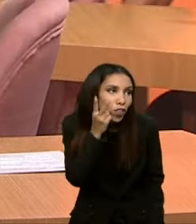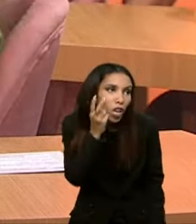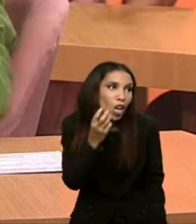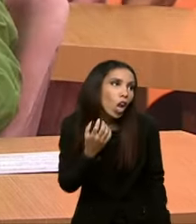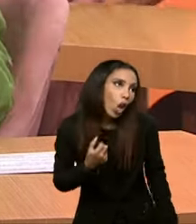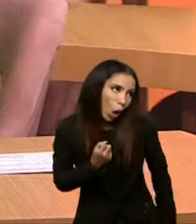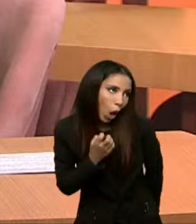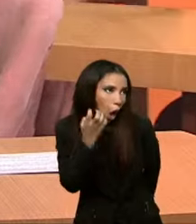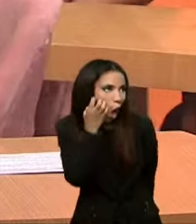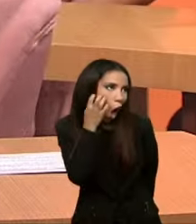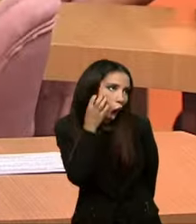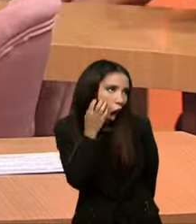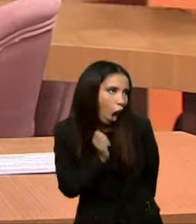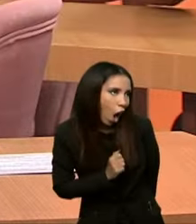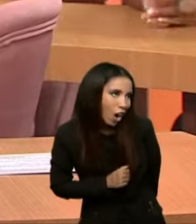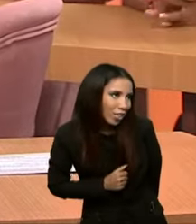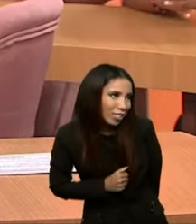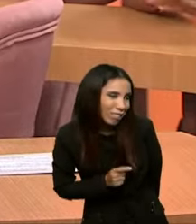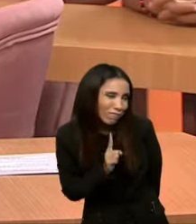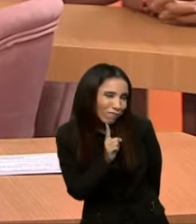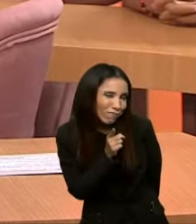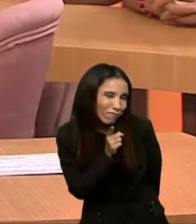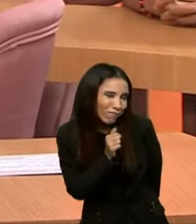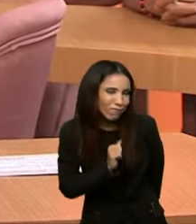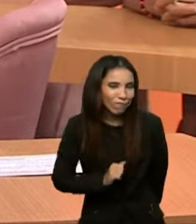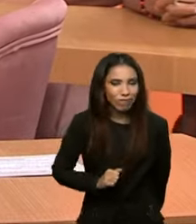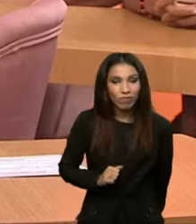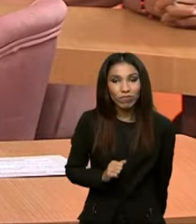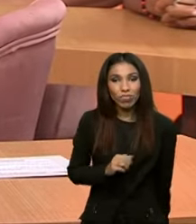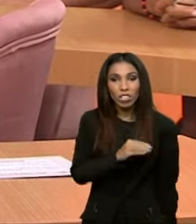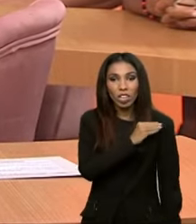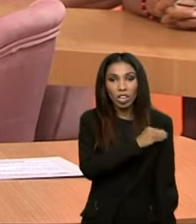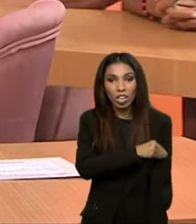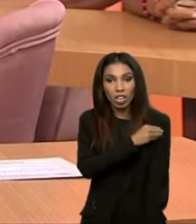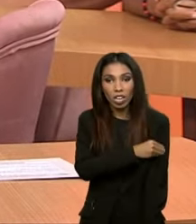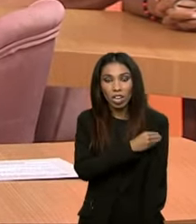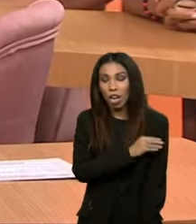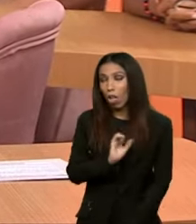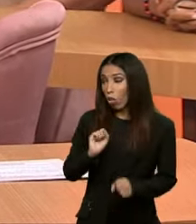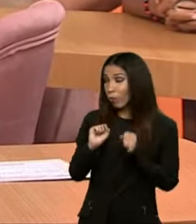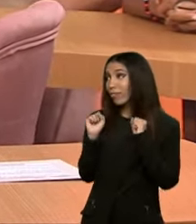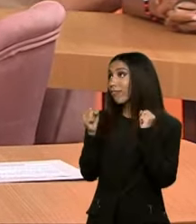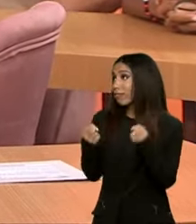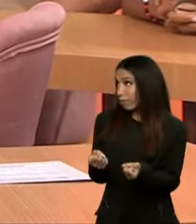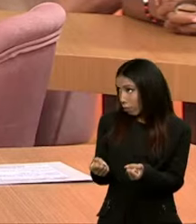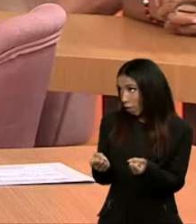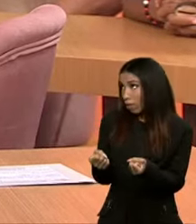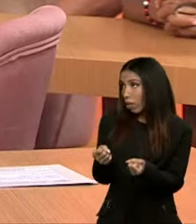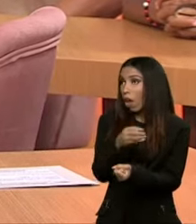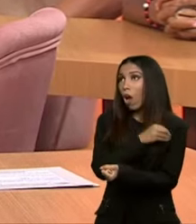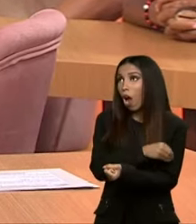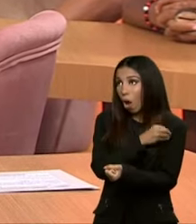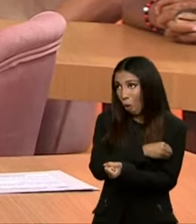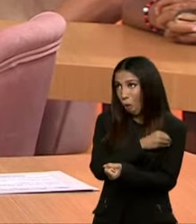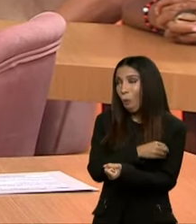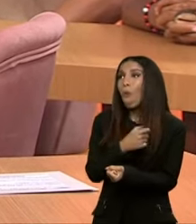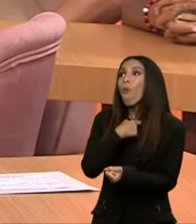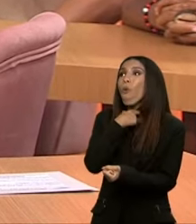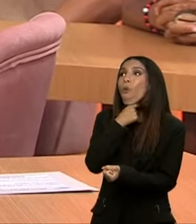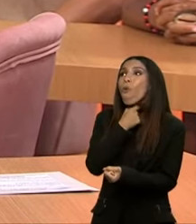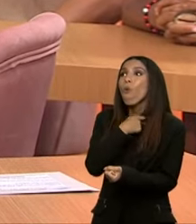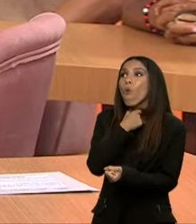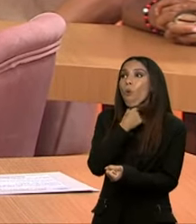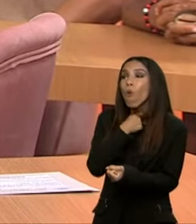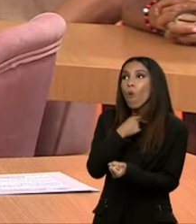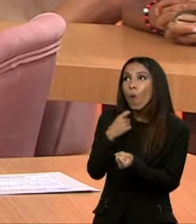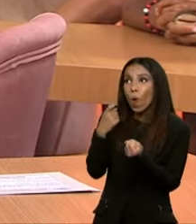O rosé abre. Mas, gente, mas quem sabe que não é o álcool especificamente aquela que defende. Não é o álcool especificamente que ferra a voz. É o volume que